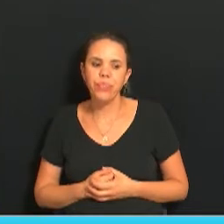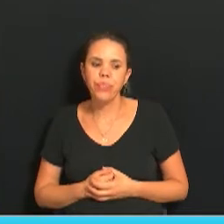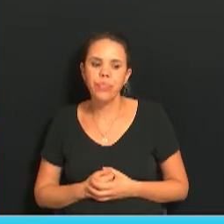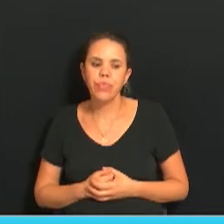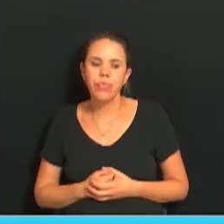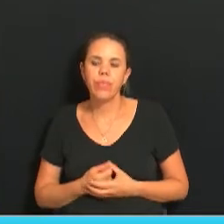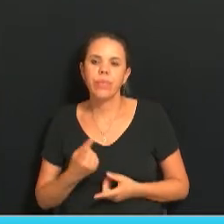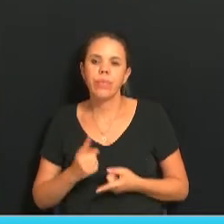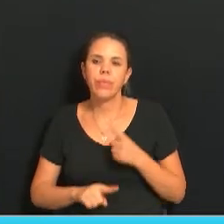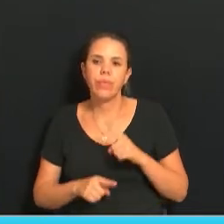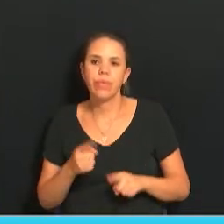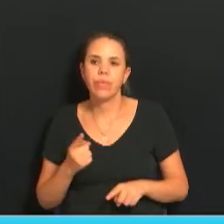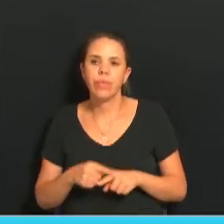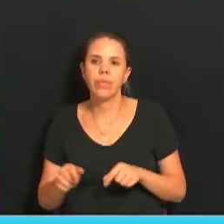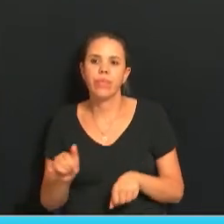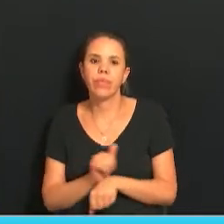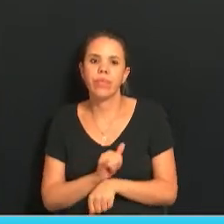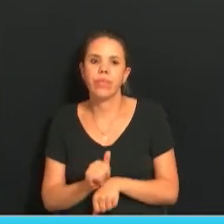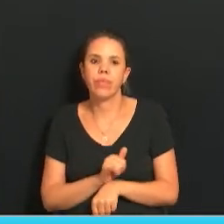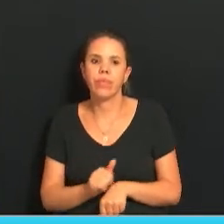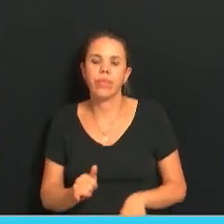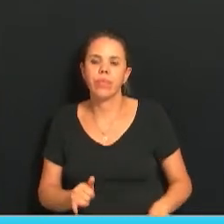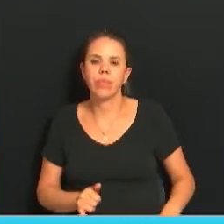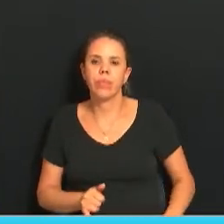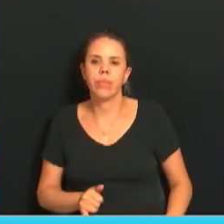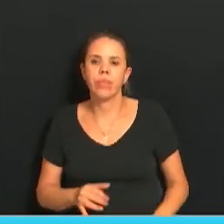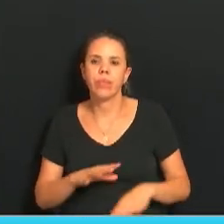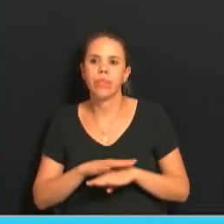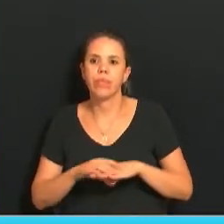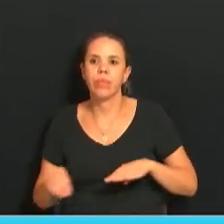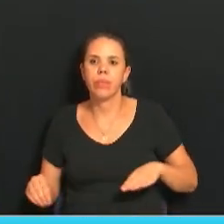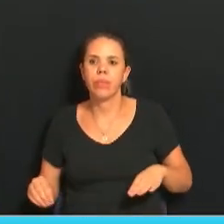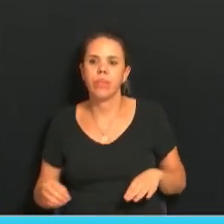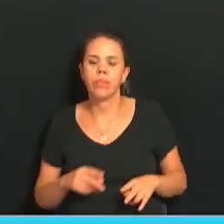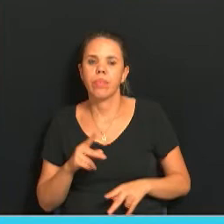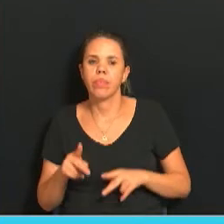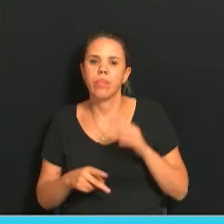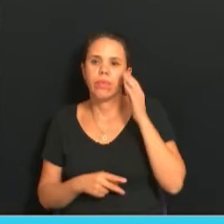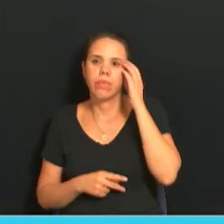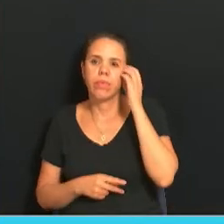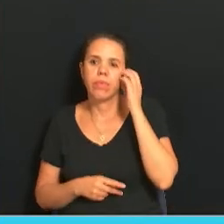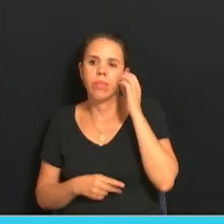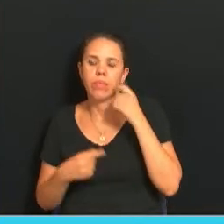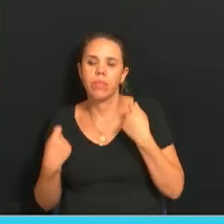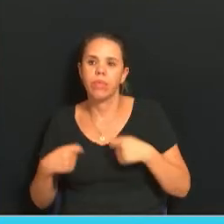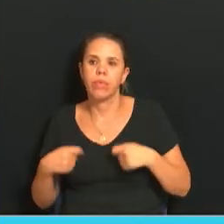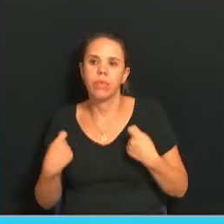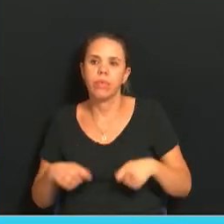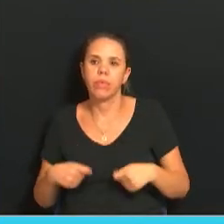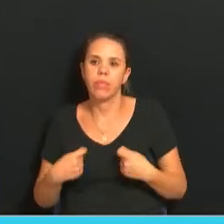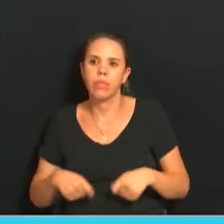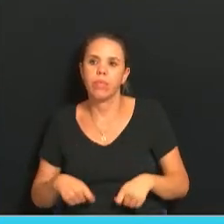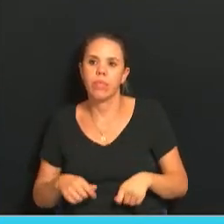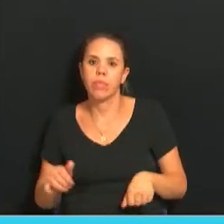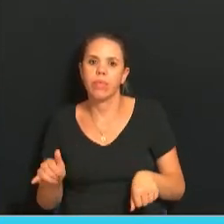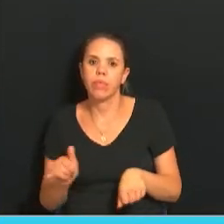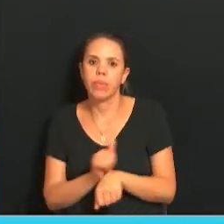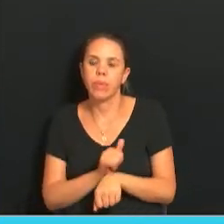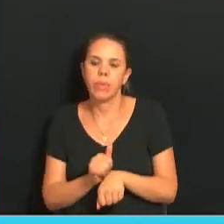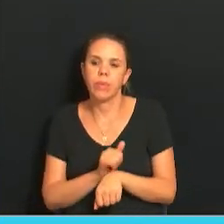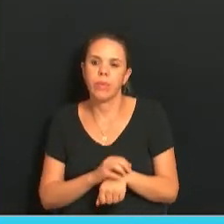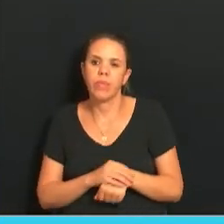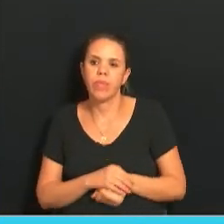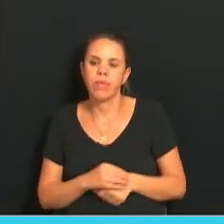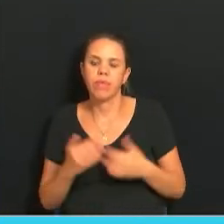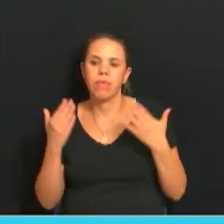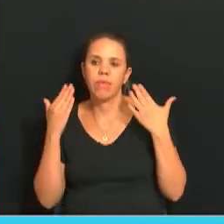combinada a outras estratégias pode chegar a curar 2/3 dos pacientes quando a gente precisa usar outras estratégias. Quando a gente está diante de